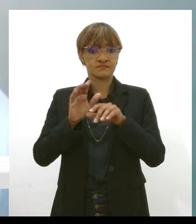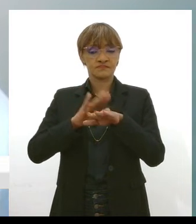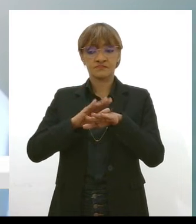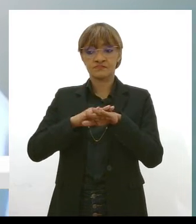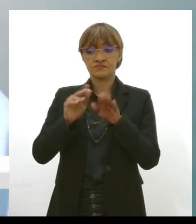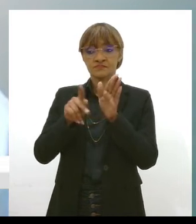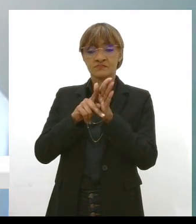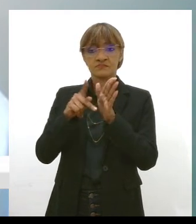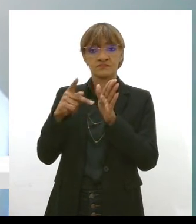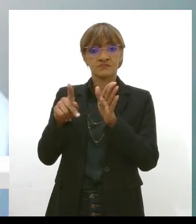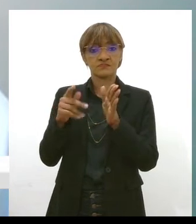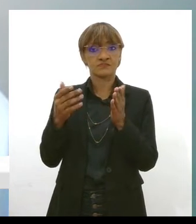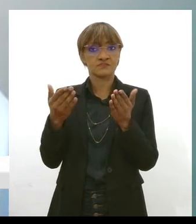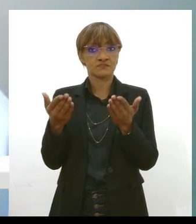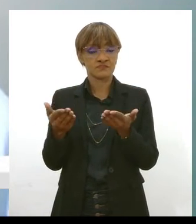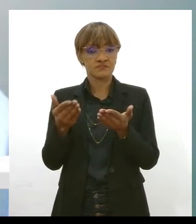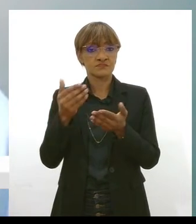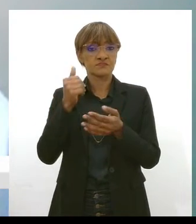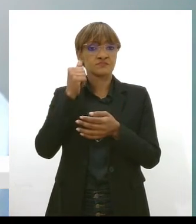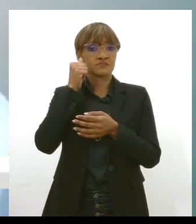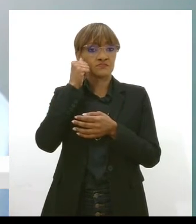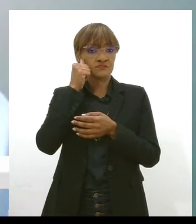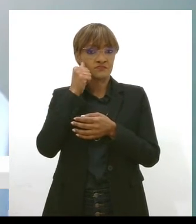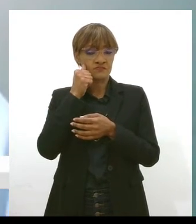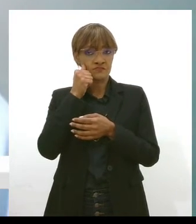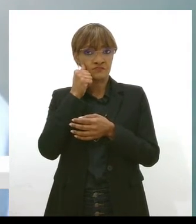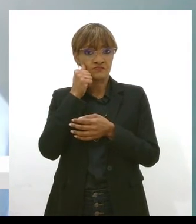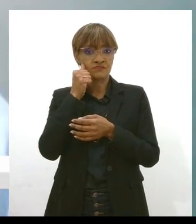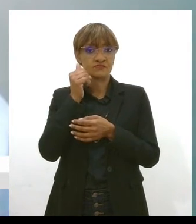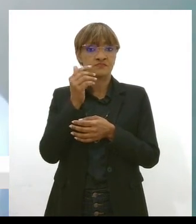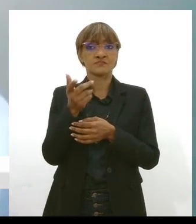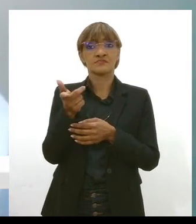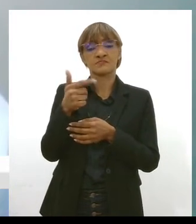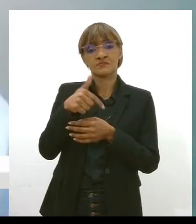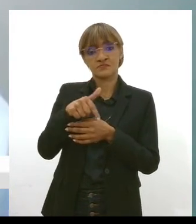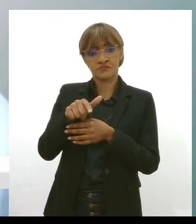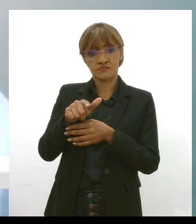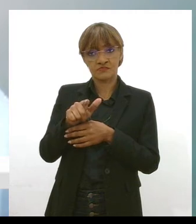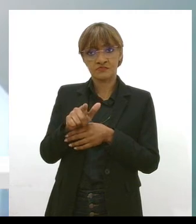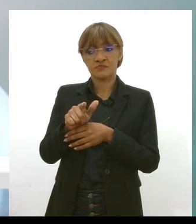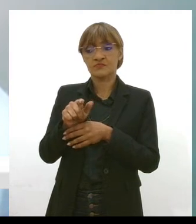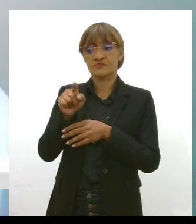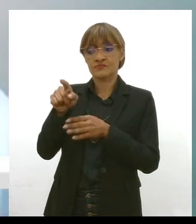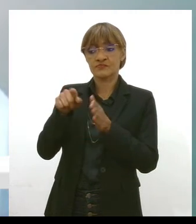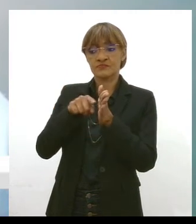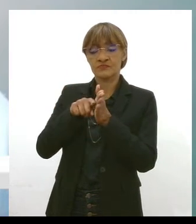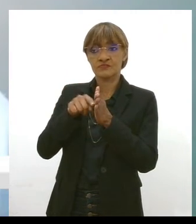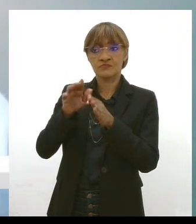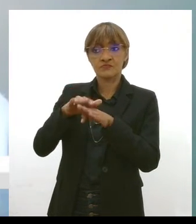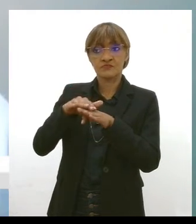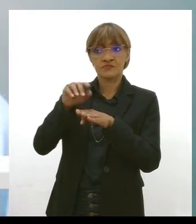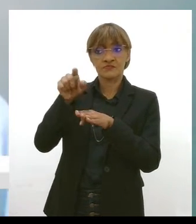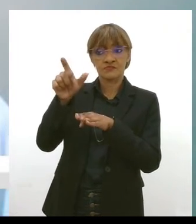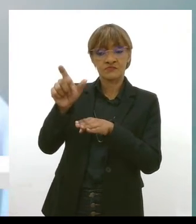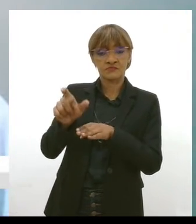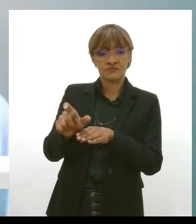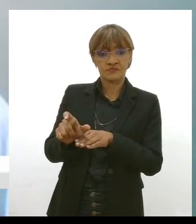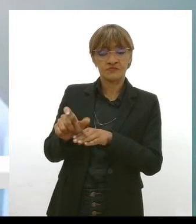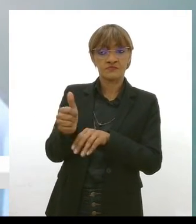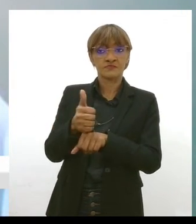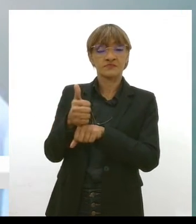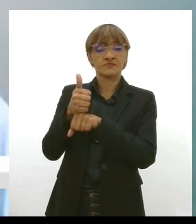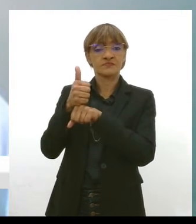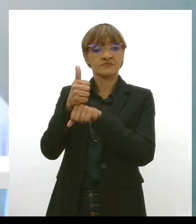mulher fará o tratamento lá mesmo, com essa profissional, e vai ficar